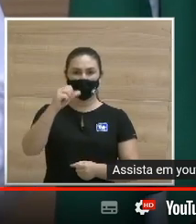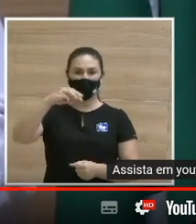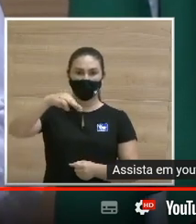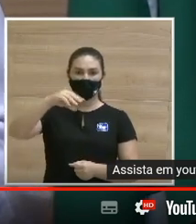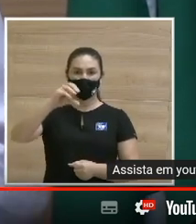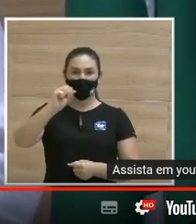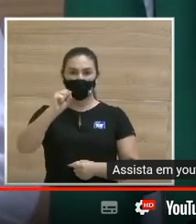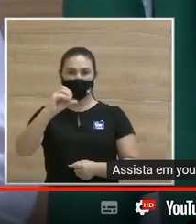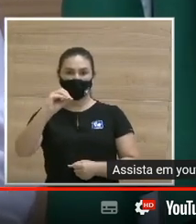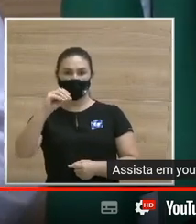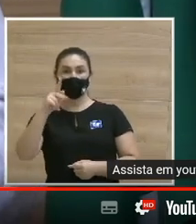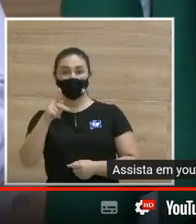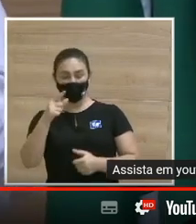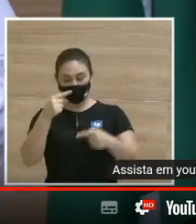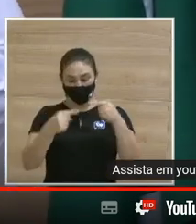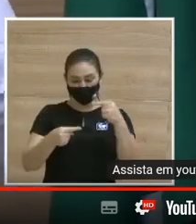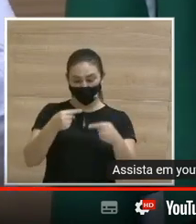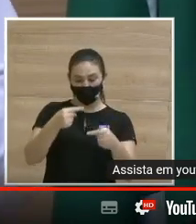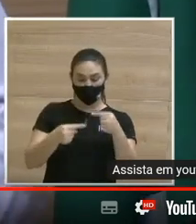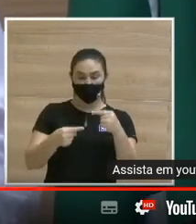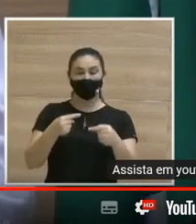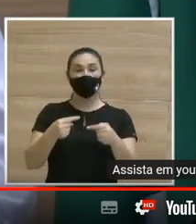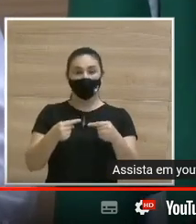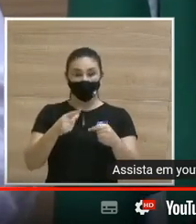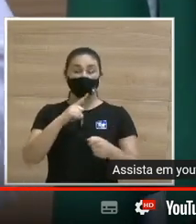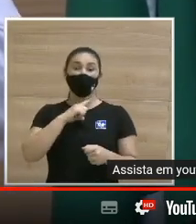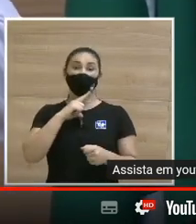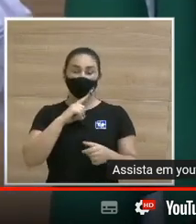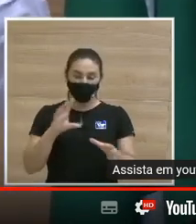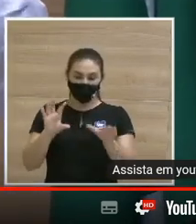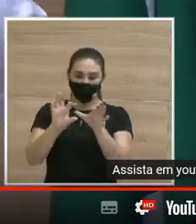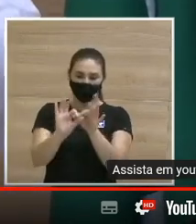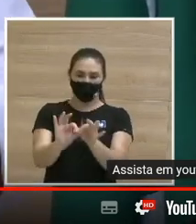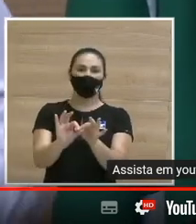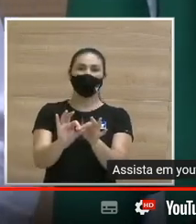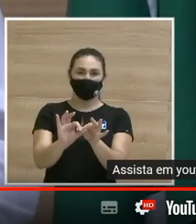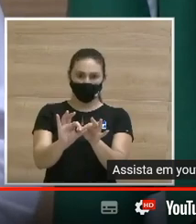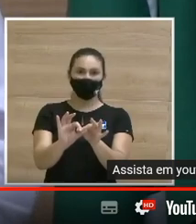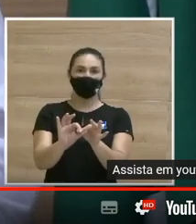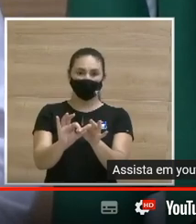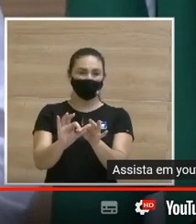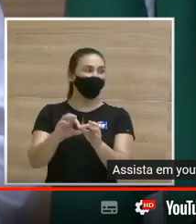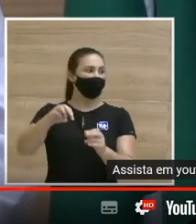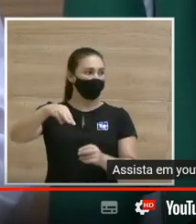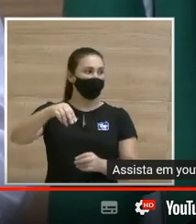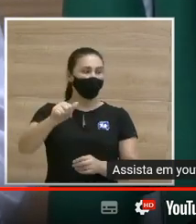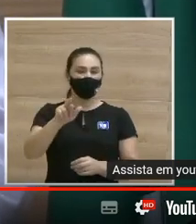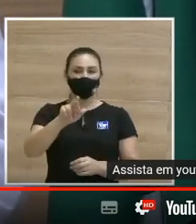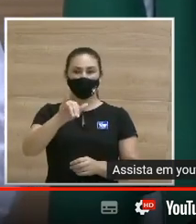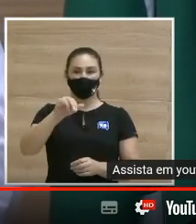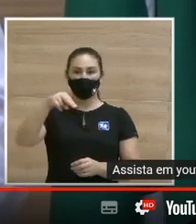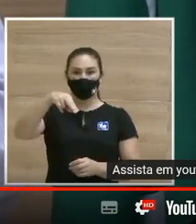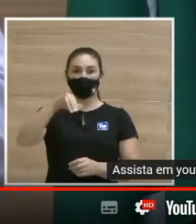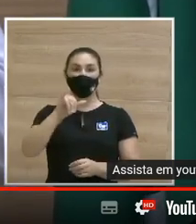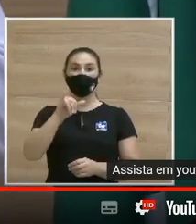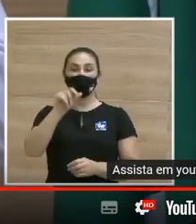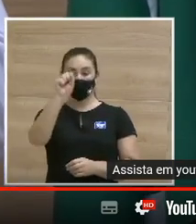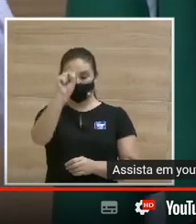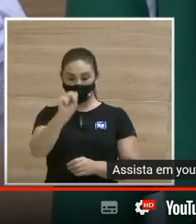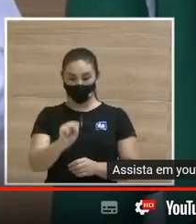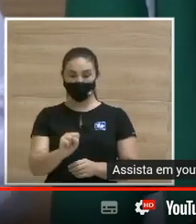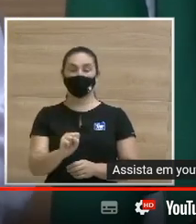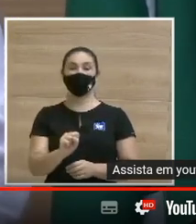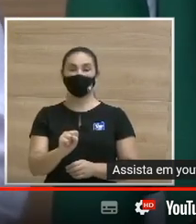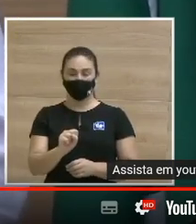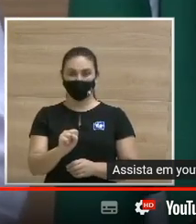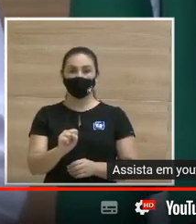esta casa volte a debater isso e que realmente haja essa integração, vereador Marini, transformando o Sudoeste do Paraná